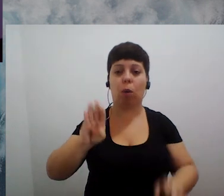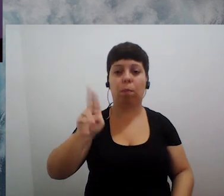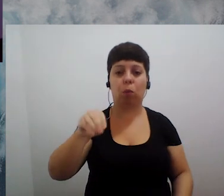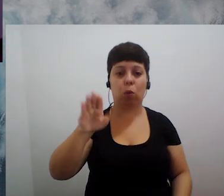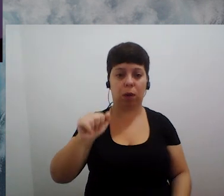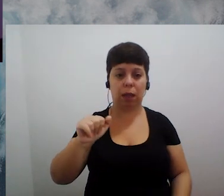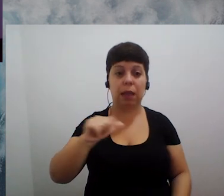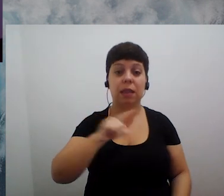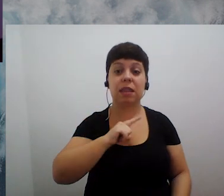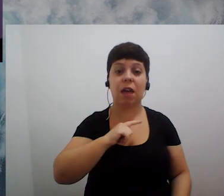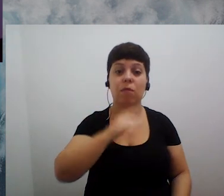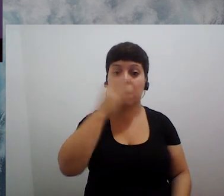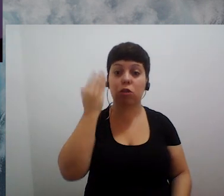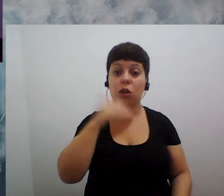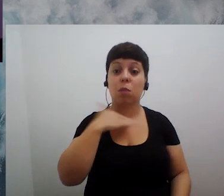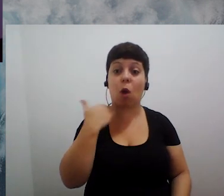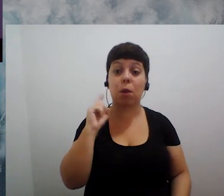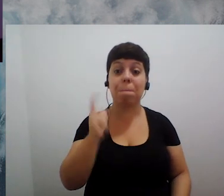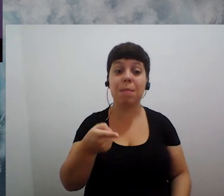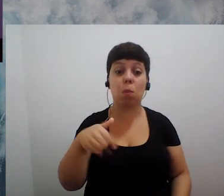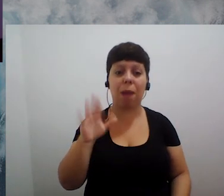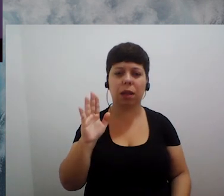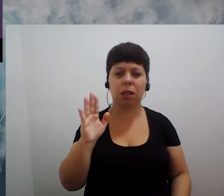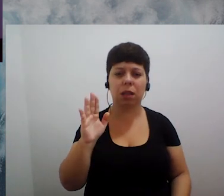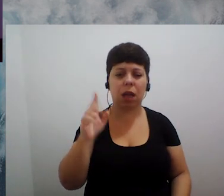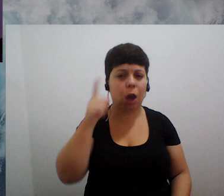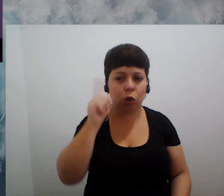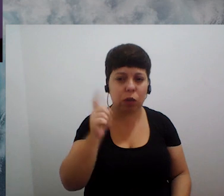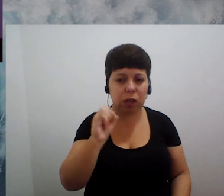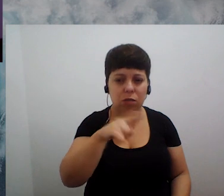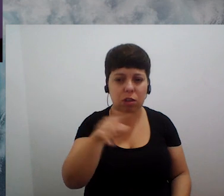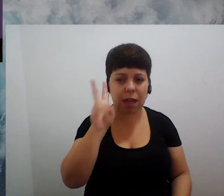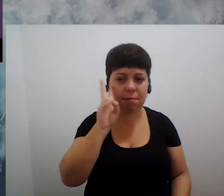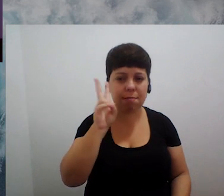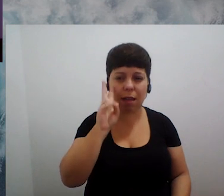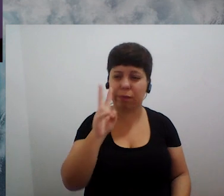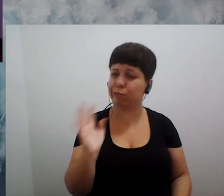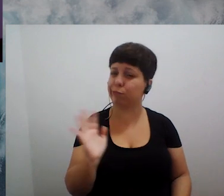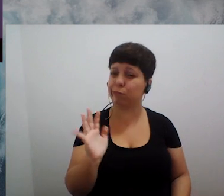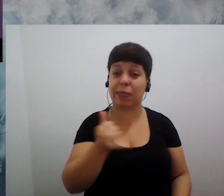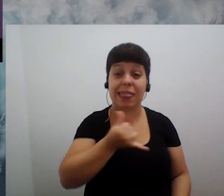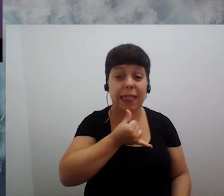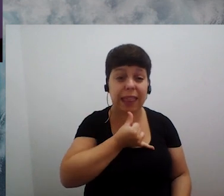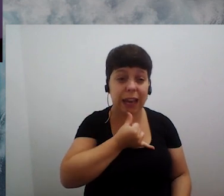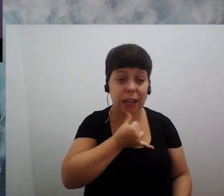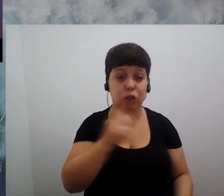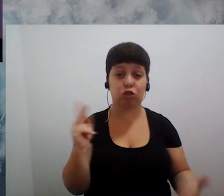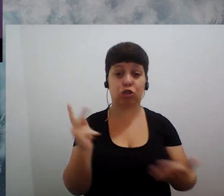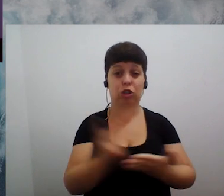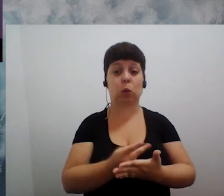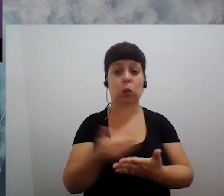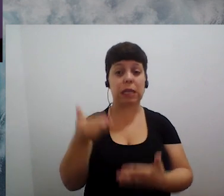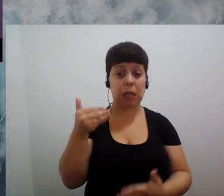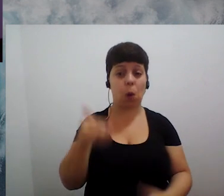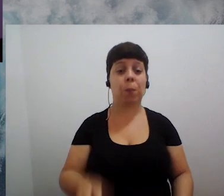Morro do Pumba, a gente teve mais de 1.000 pessoas que morreram. Né? Não sei se vocês lembram dessa tragédia